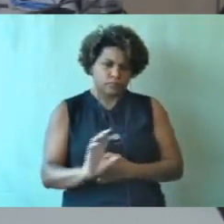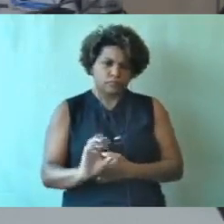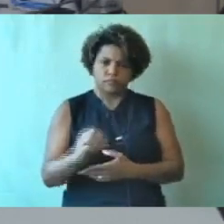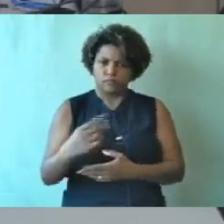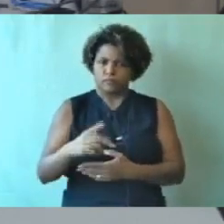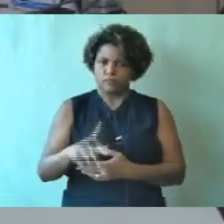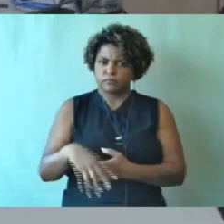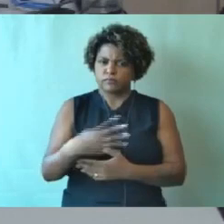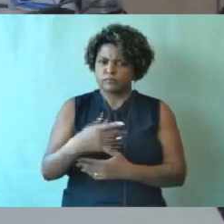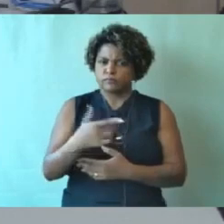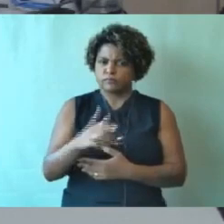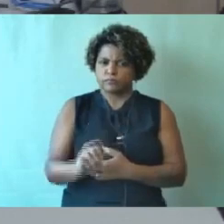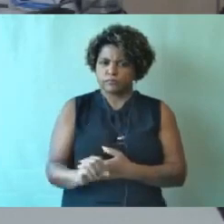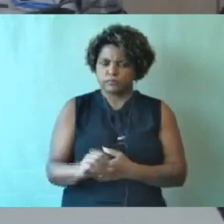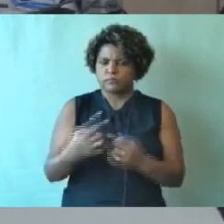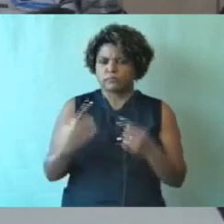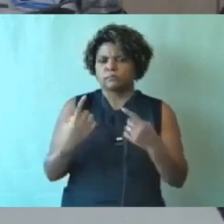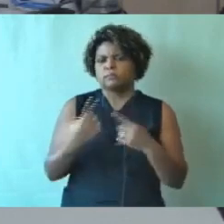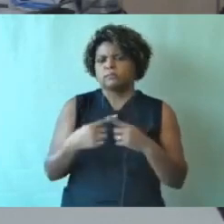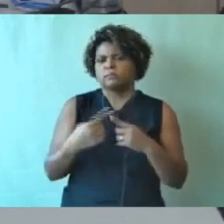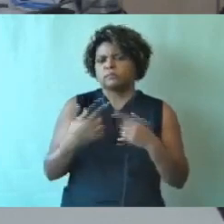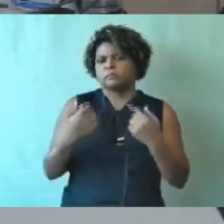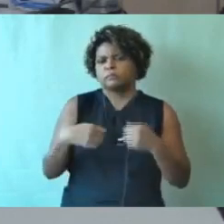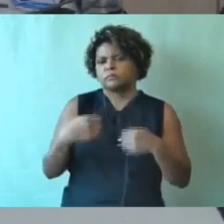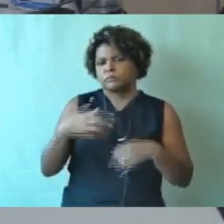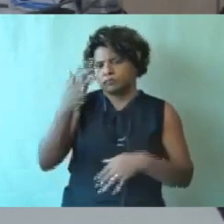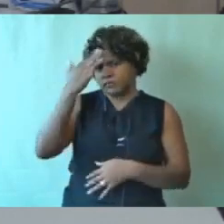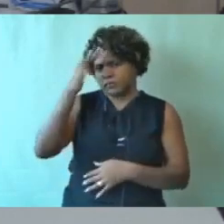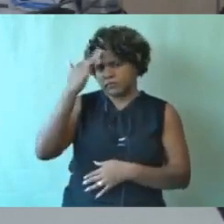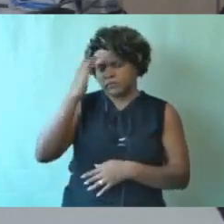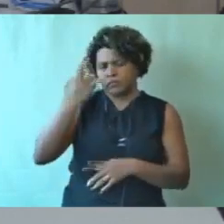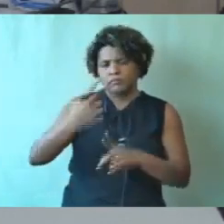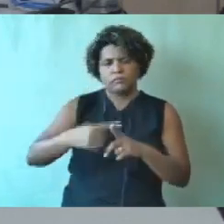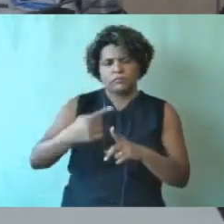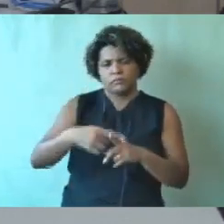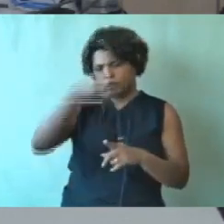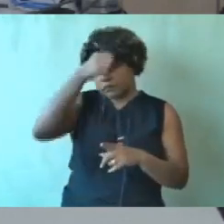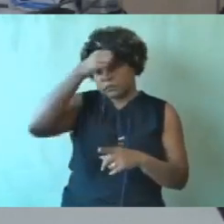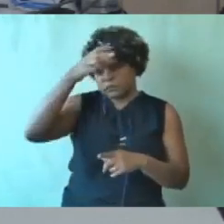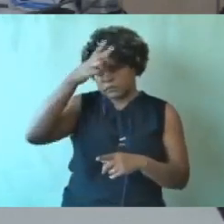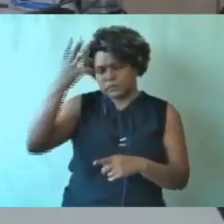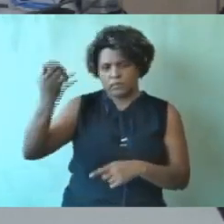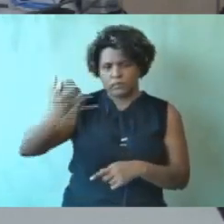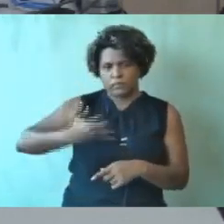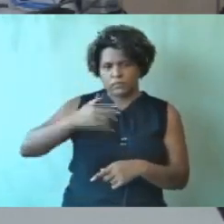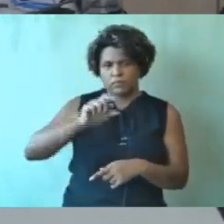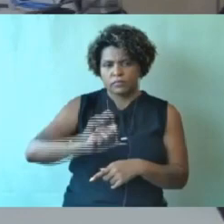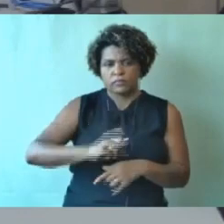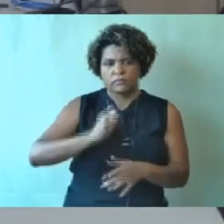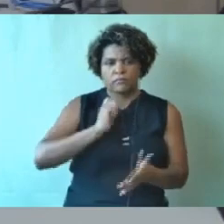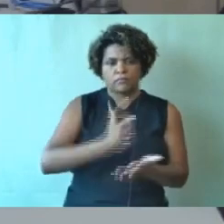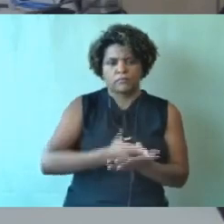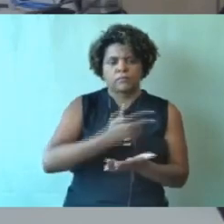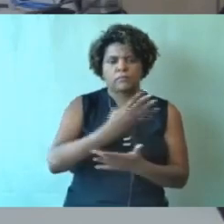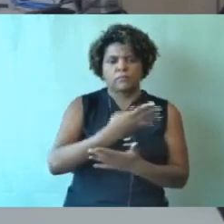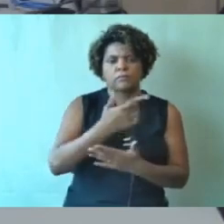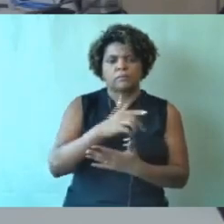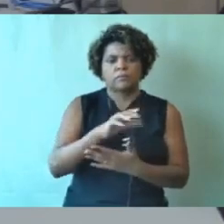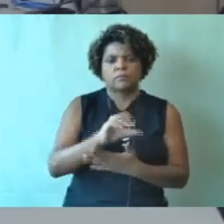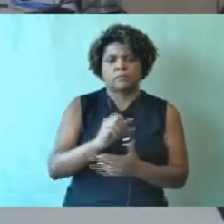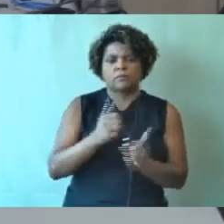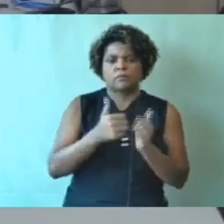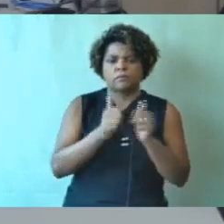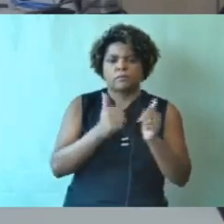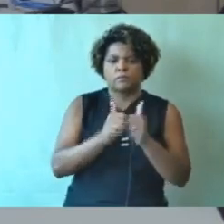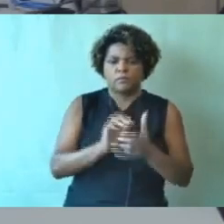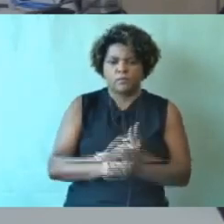para a gente entender, porque a prefeitura está falando que foi comprado 420 ônibus e ela que resolveu. E a gente quer entender